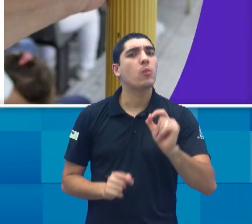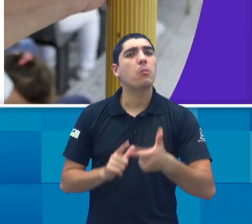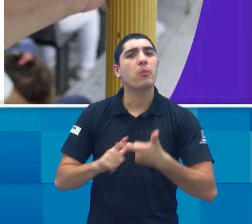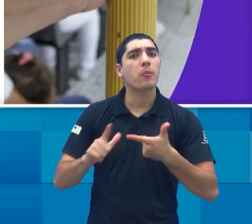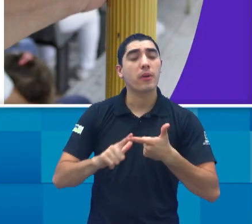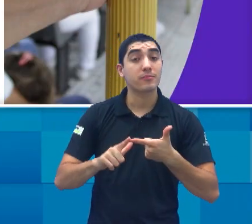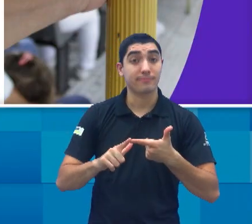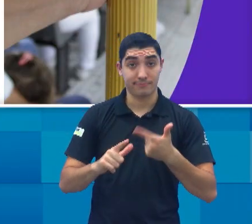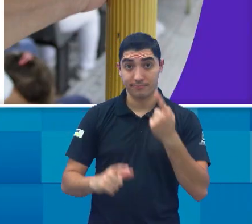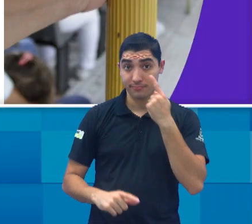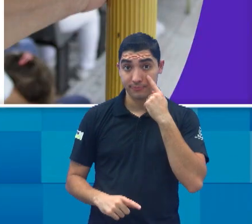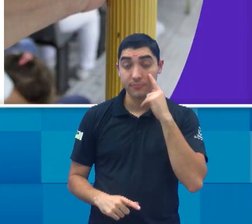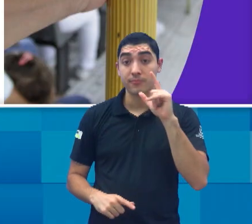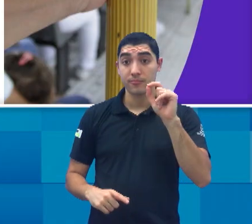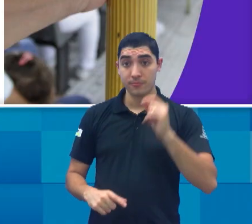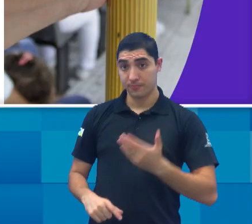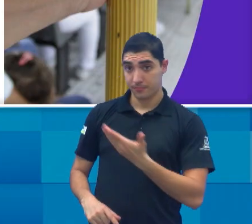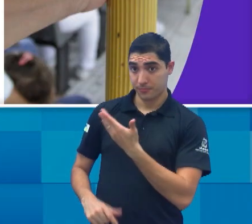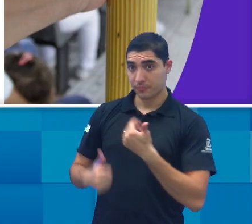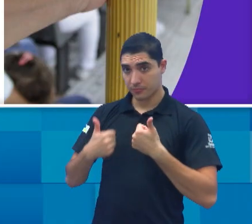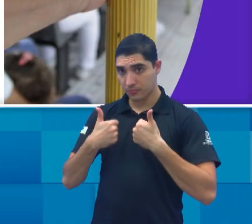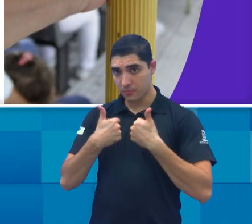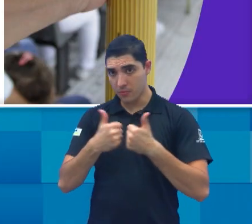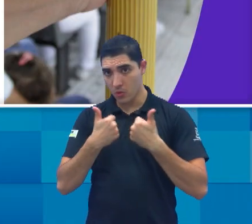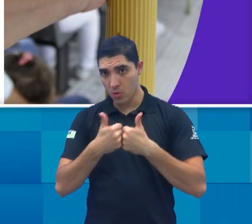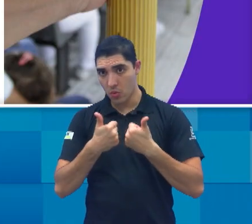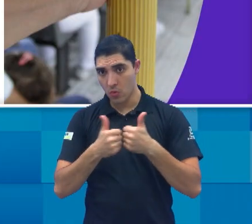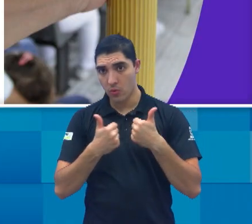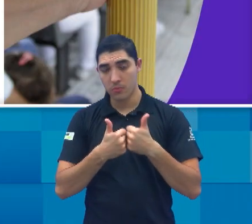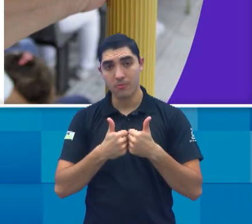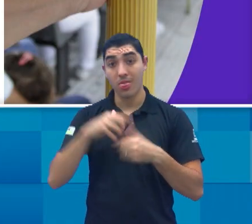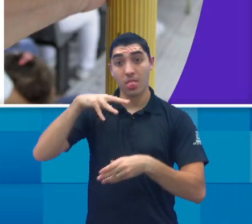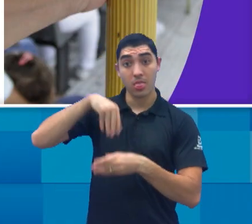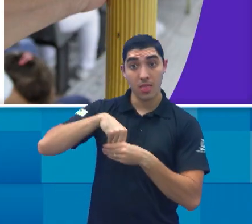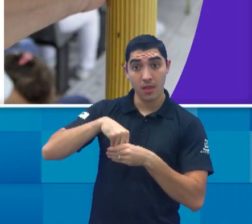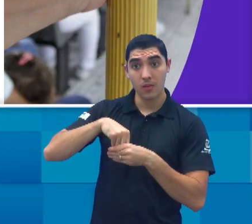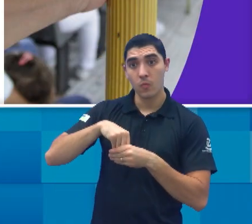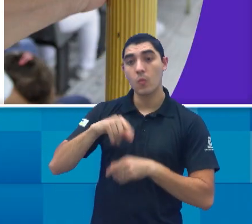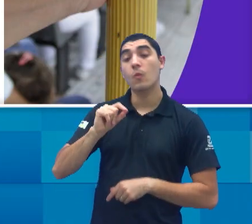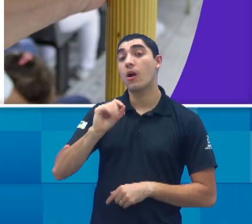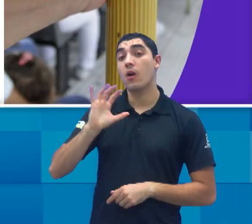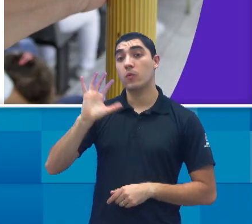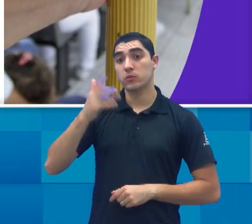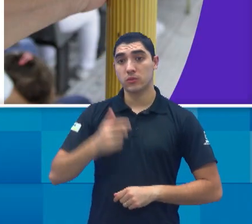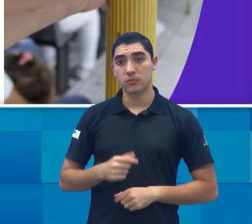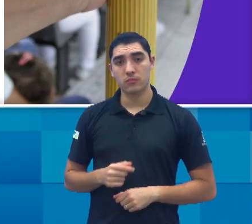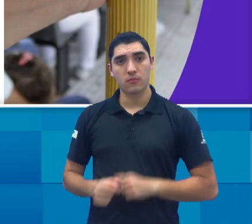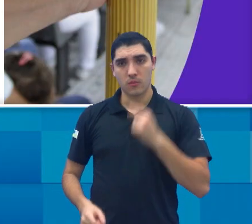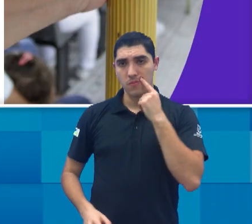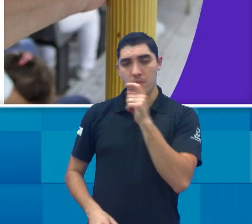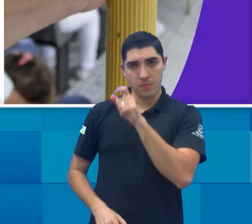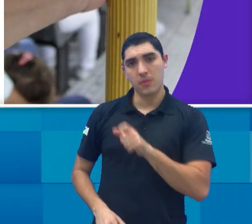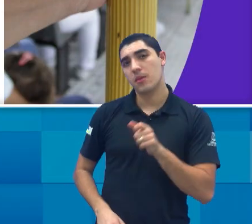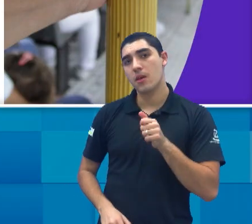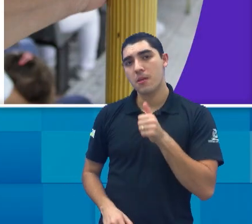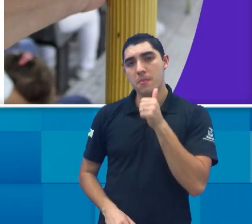Bom, quero aqui no transporte, o que teve ali? Ela é uma técnica de